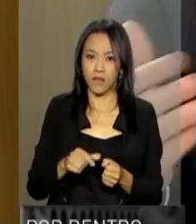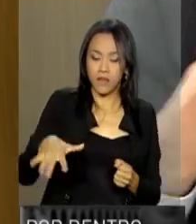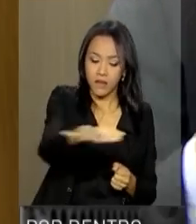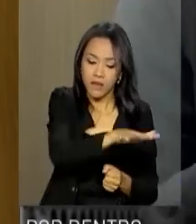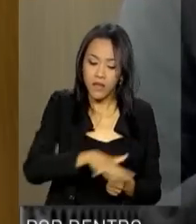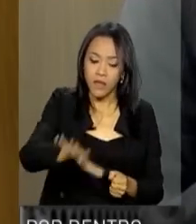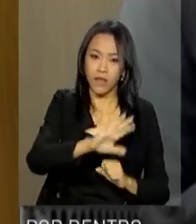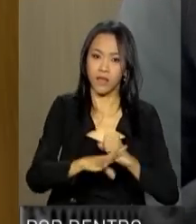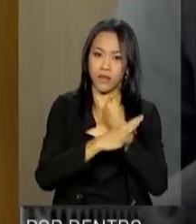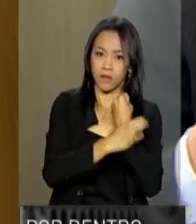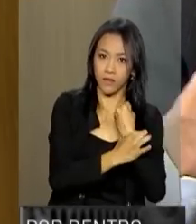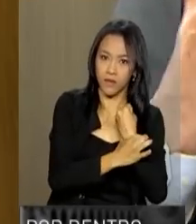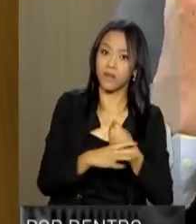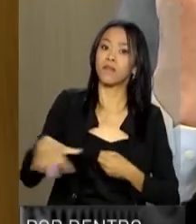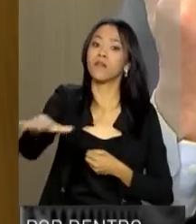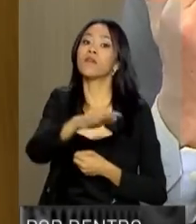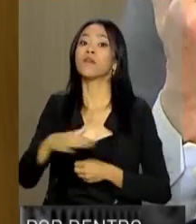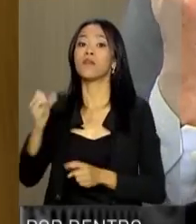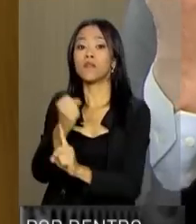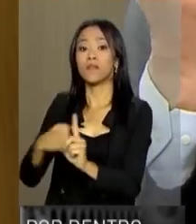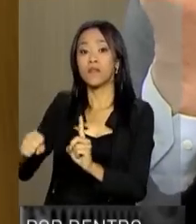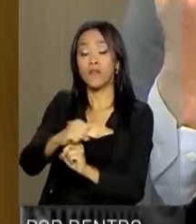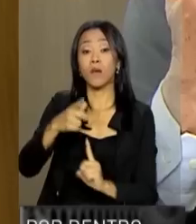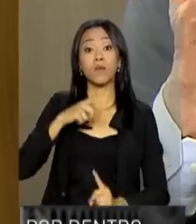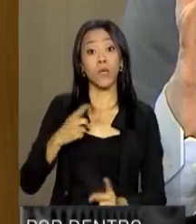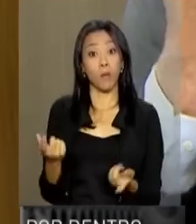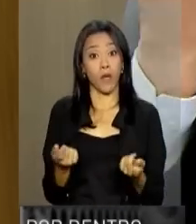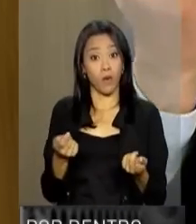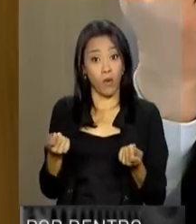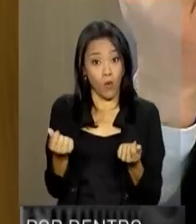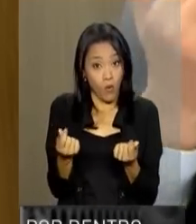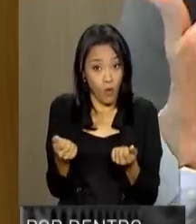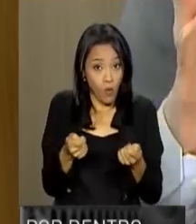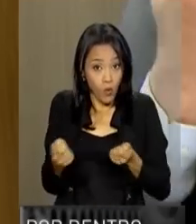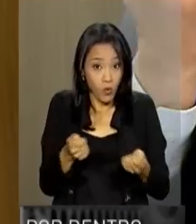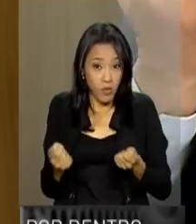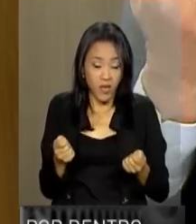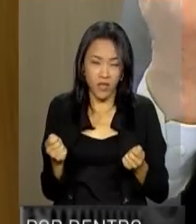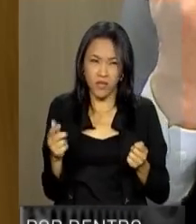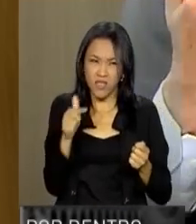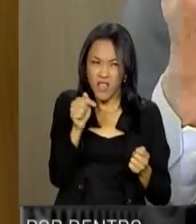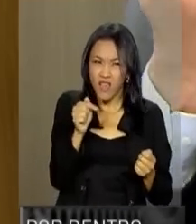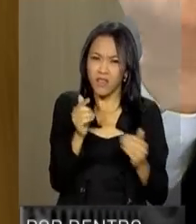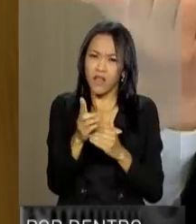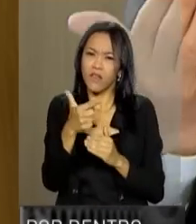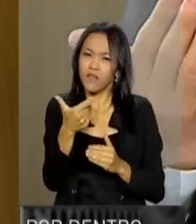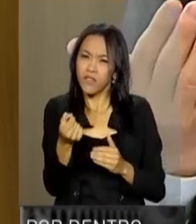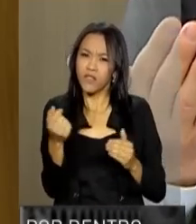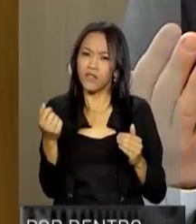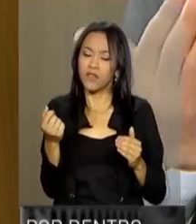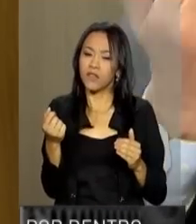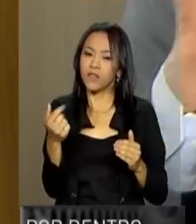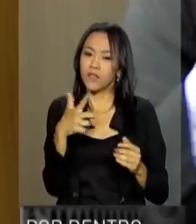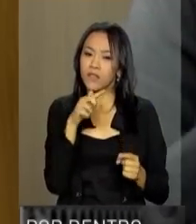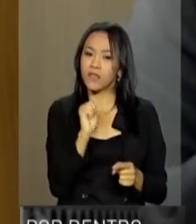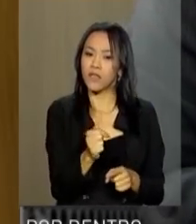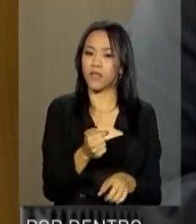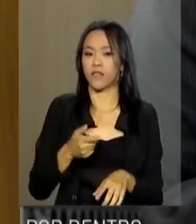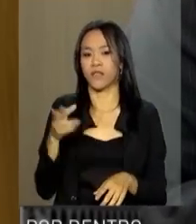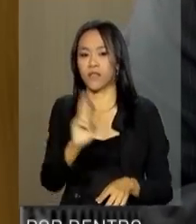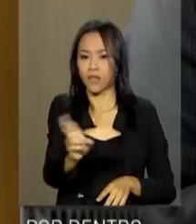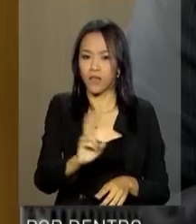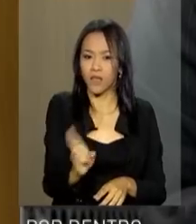quanto na área social a uma economia de 7 em 20 anos é uma economia de 7 reais por cada